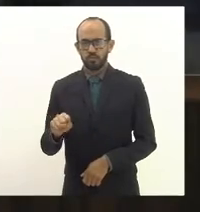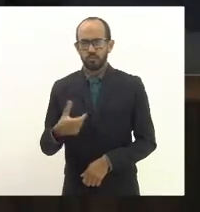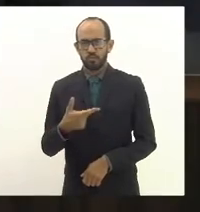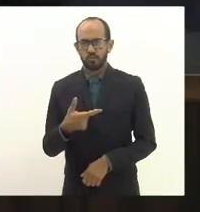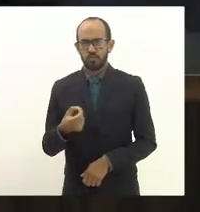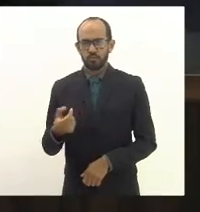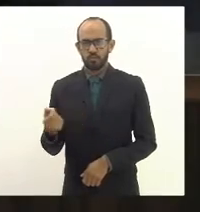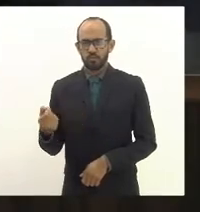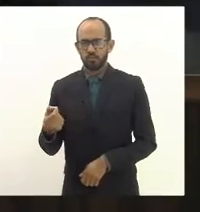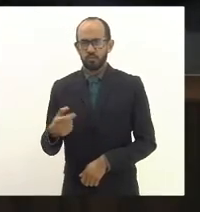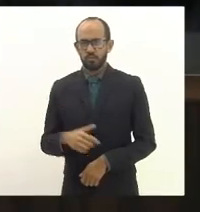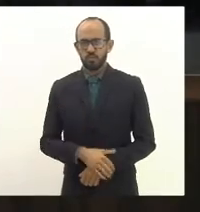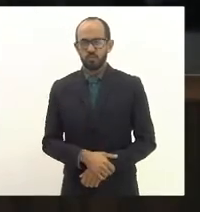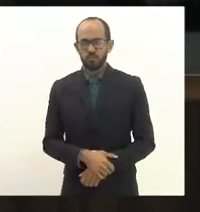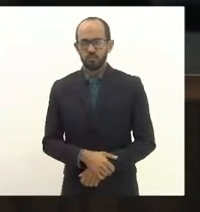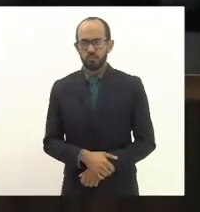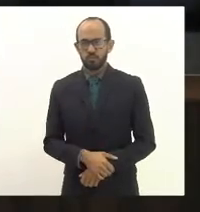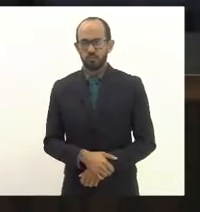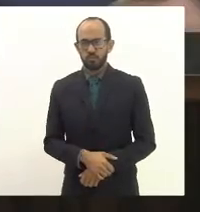1190 E822.